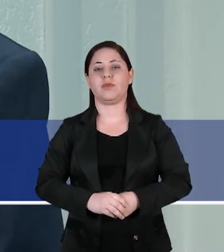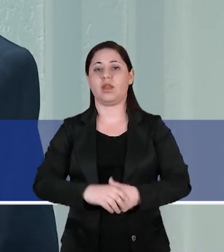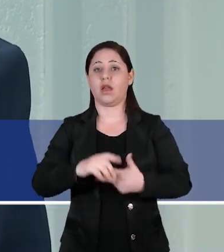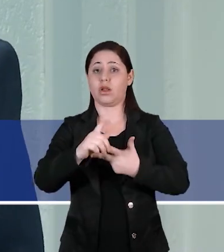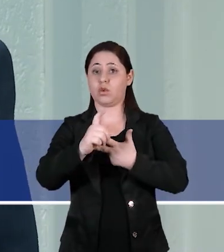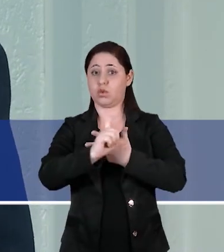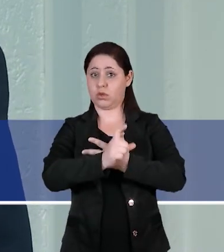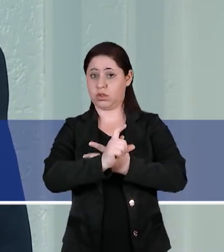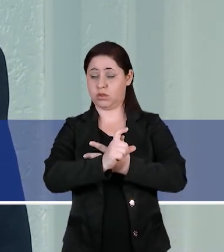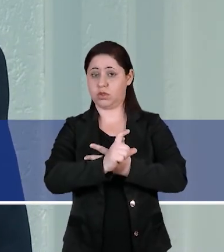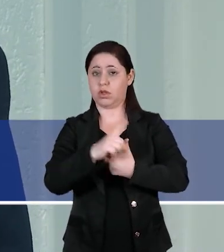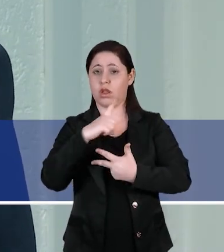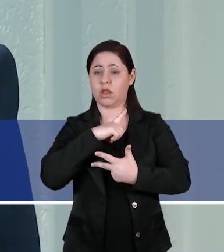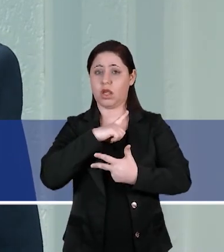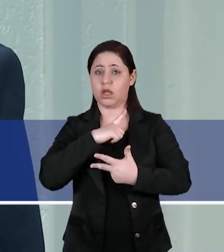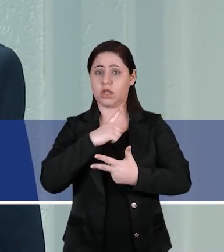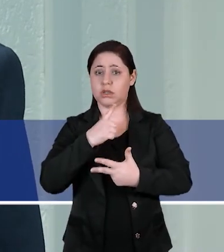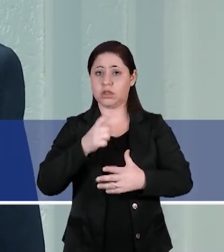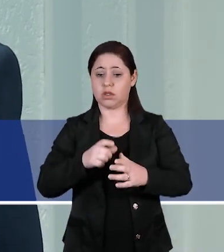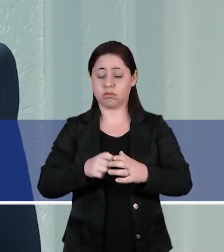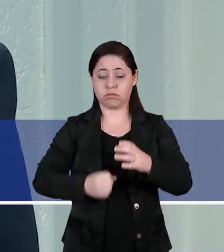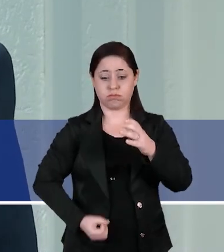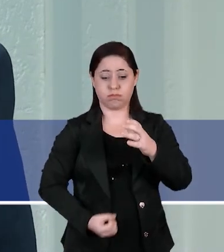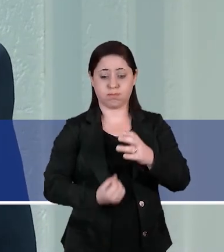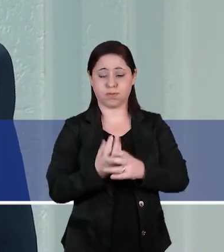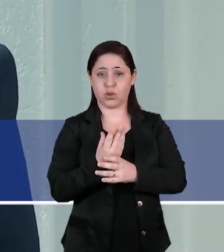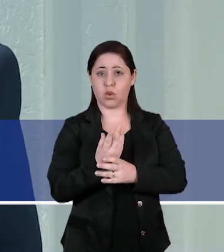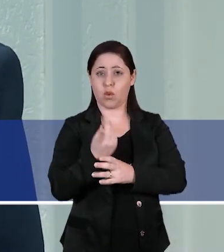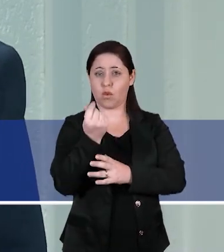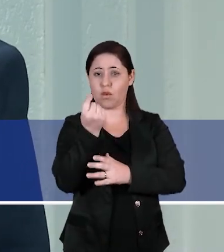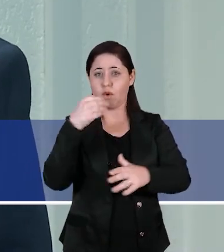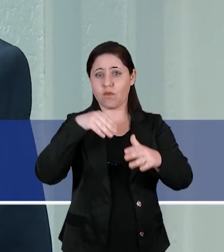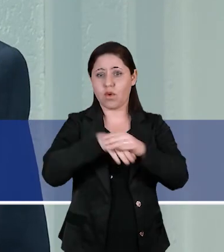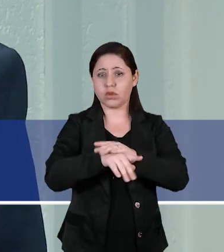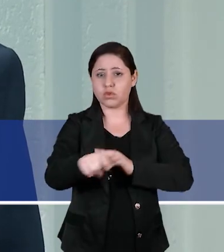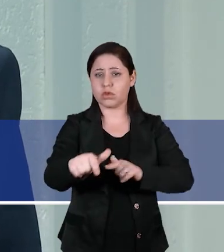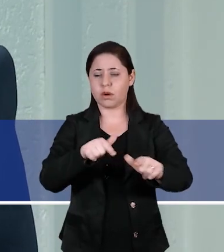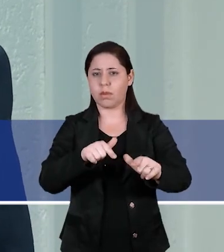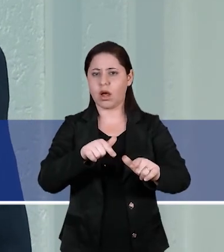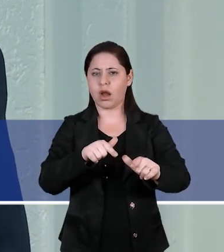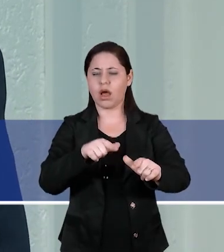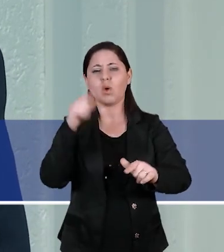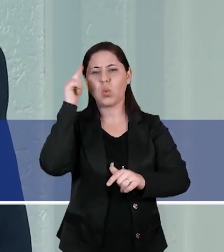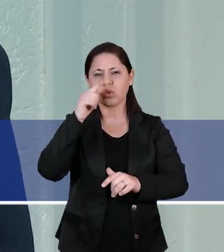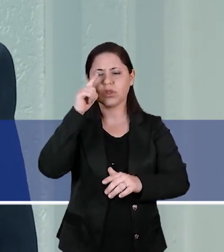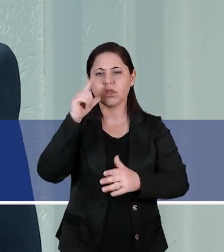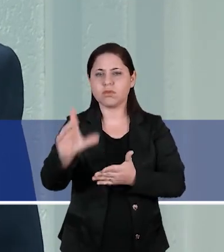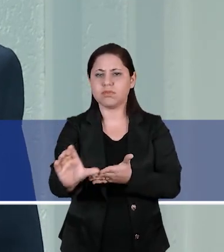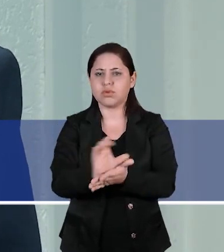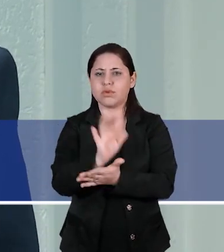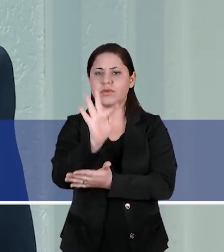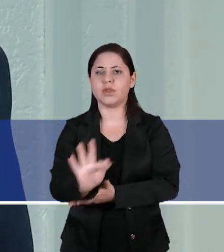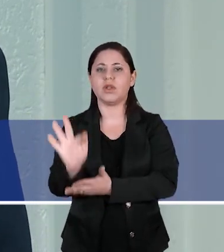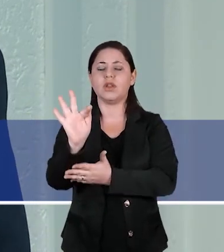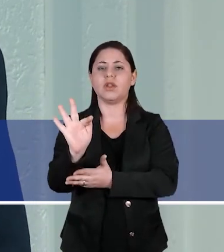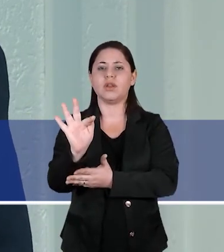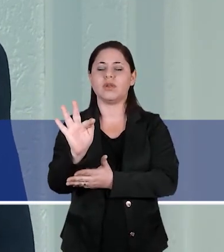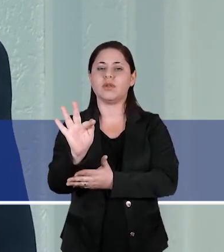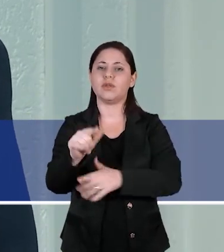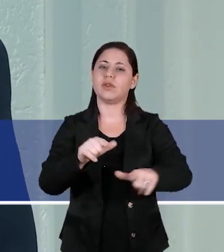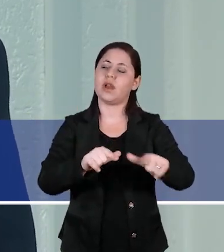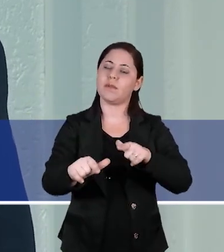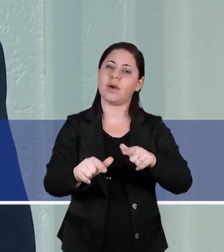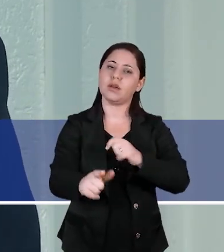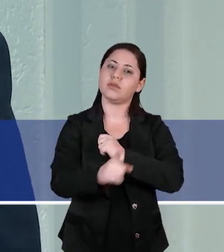Executivo, a gente tem a criação aí de um Fundo Estadual do Trabalho. A ideia é justamente conseguir recursos federais, né, para a manutenção dos serviços que são prestados